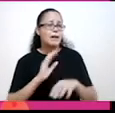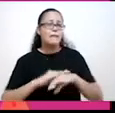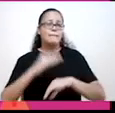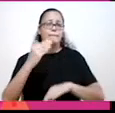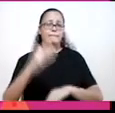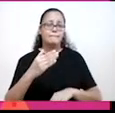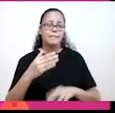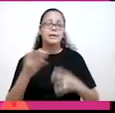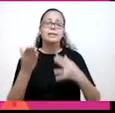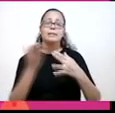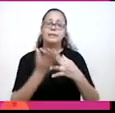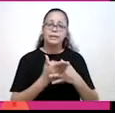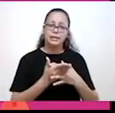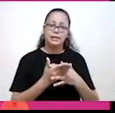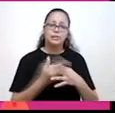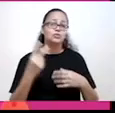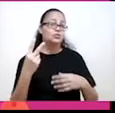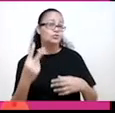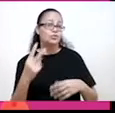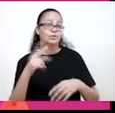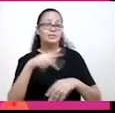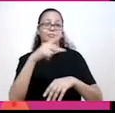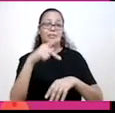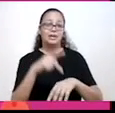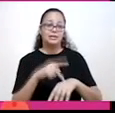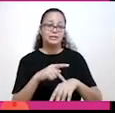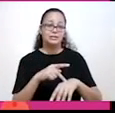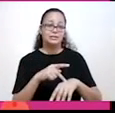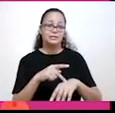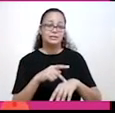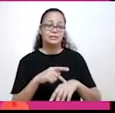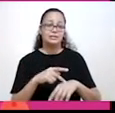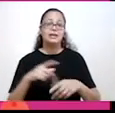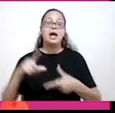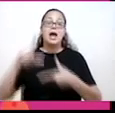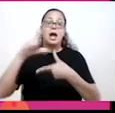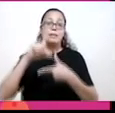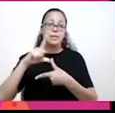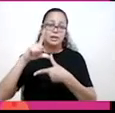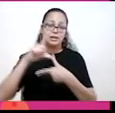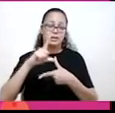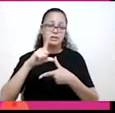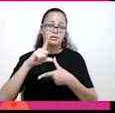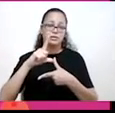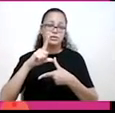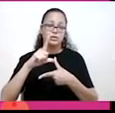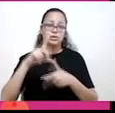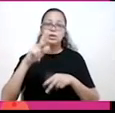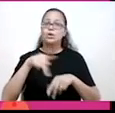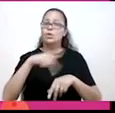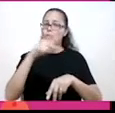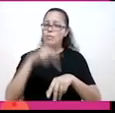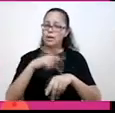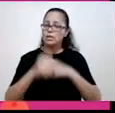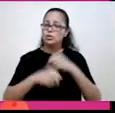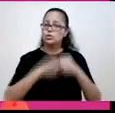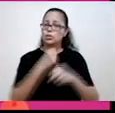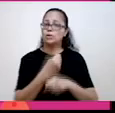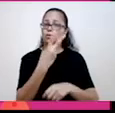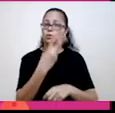da população da América Latina nesses dois países. Olha só, América Latina, população absoluta de países selecionados no ano de